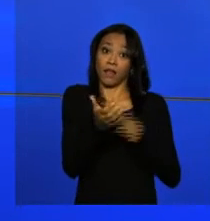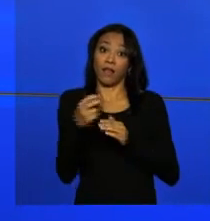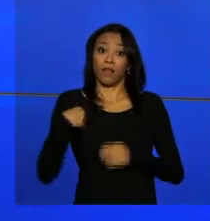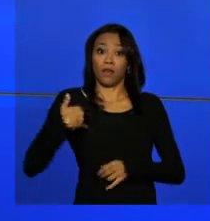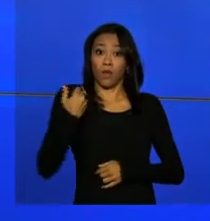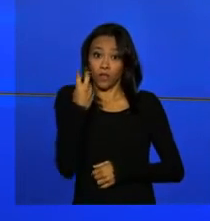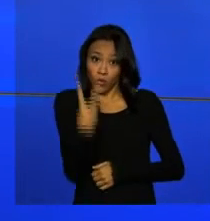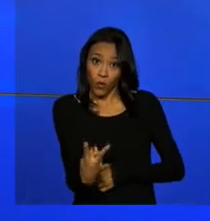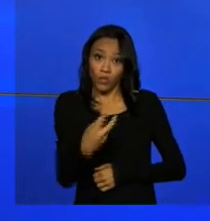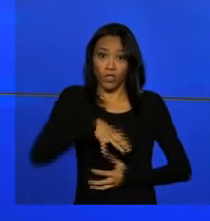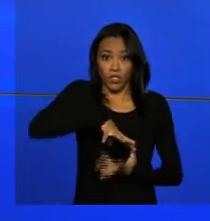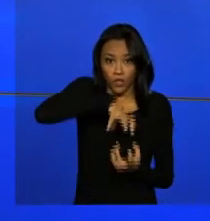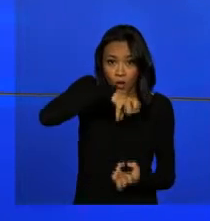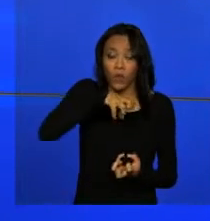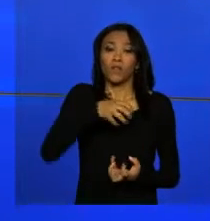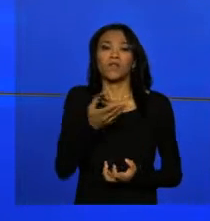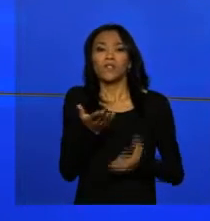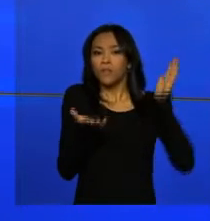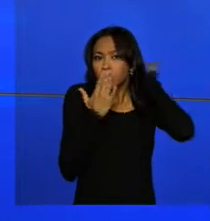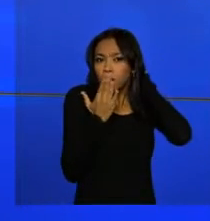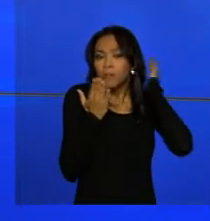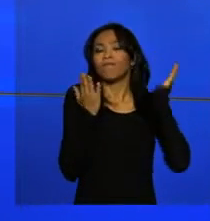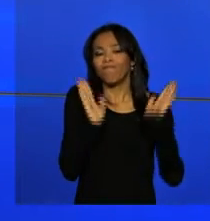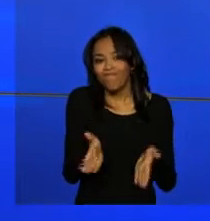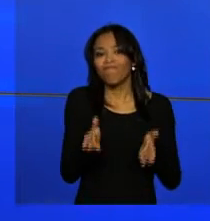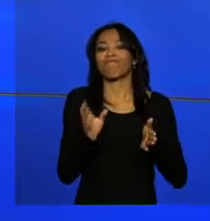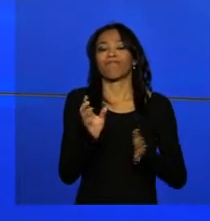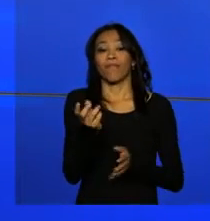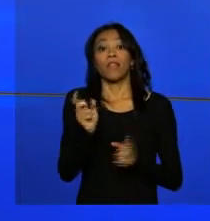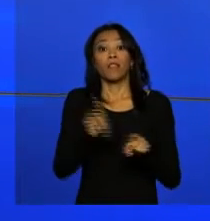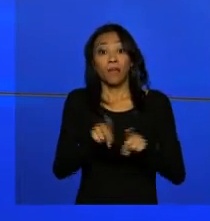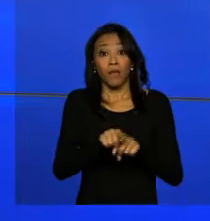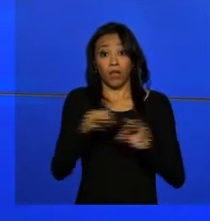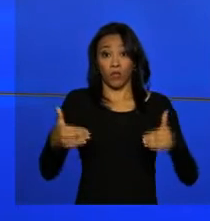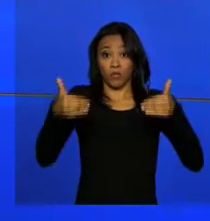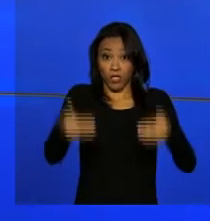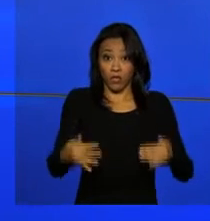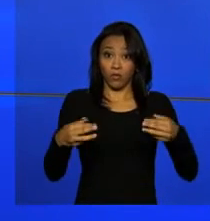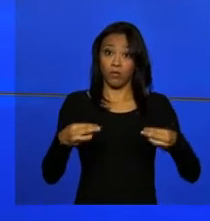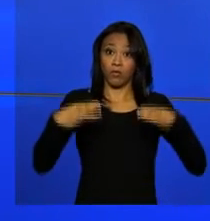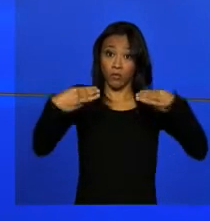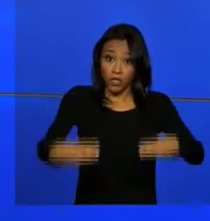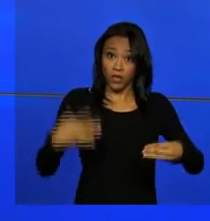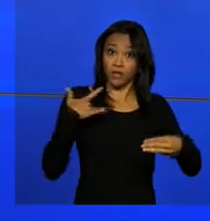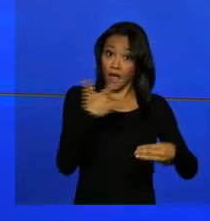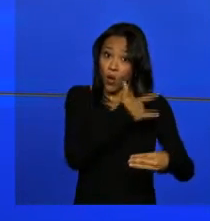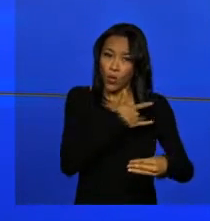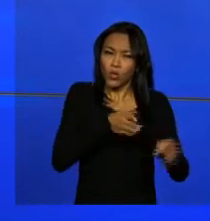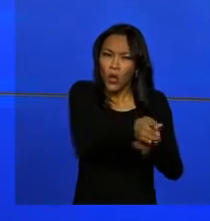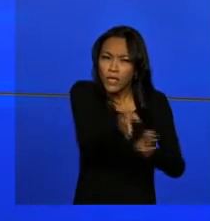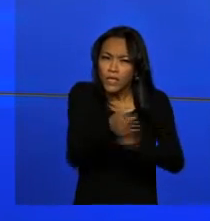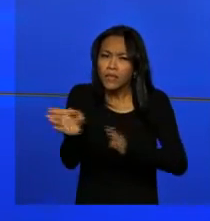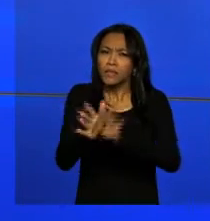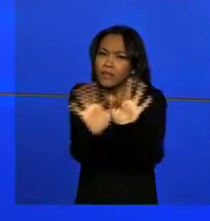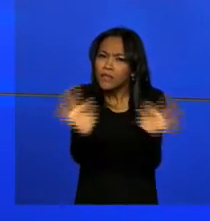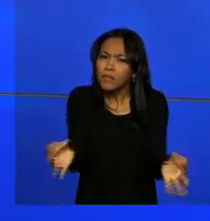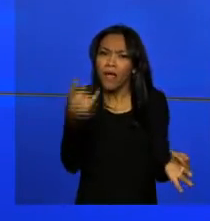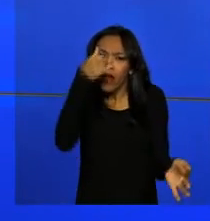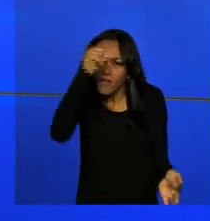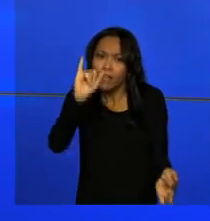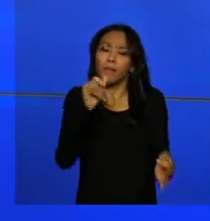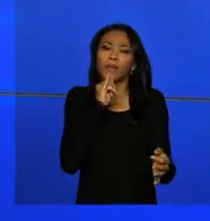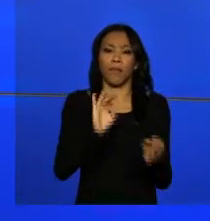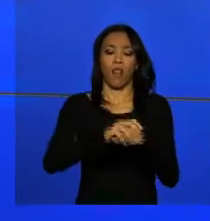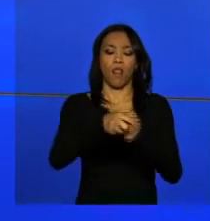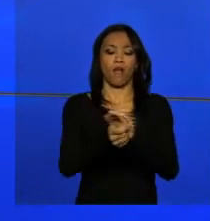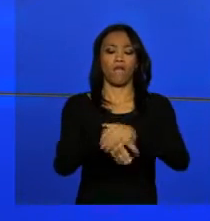indígenas além da vacinação o ministério da saúde recomenda medidas simples para prevenir a doença como lavar sempre